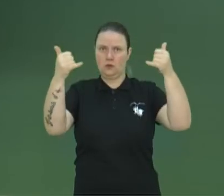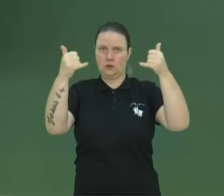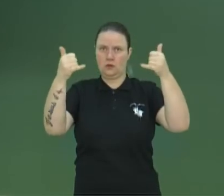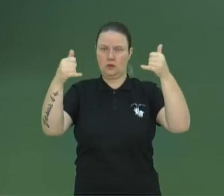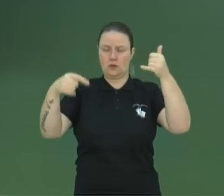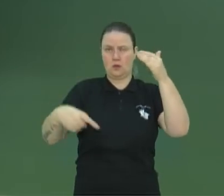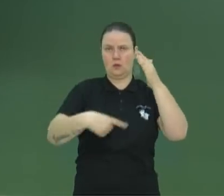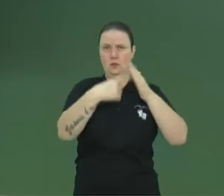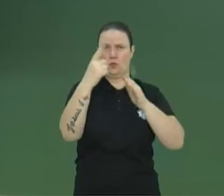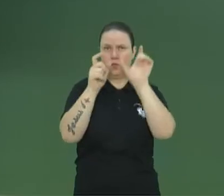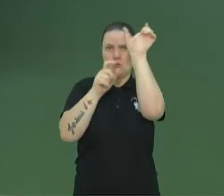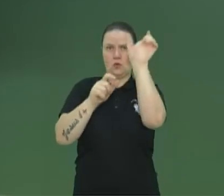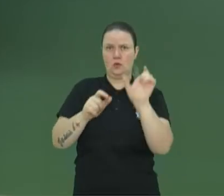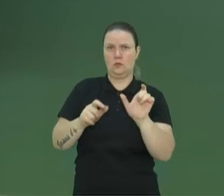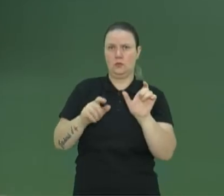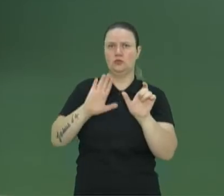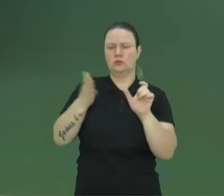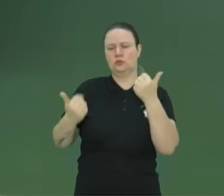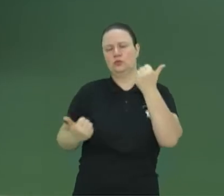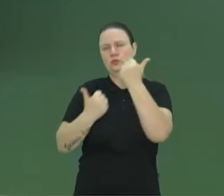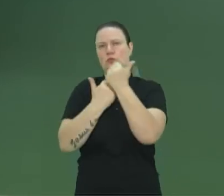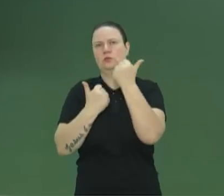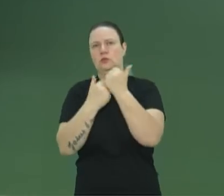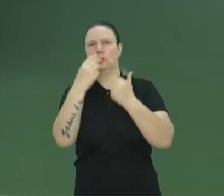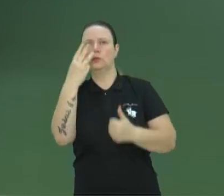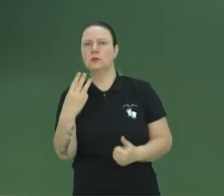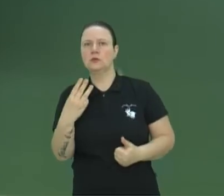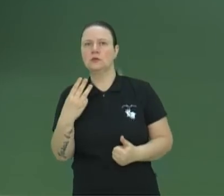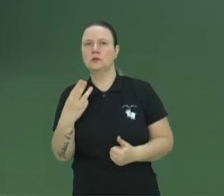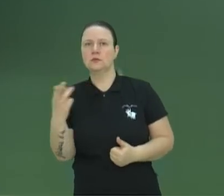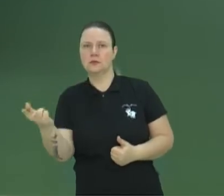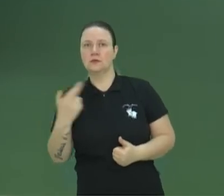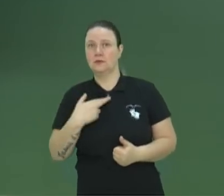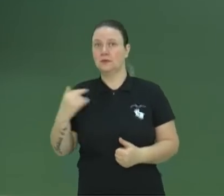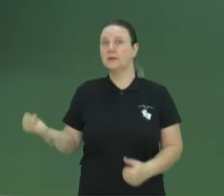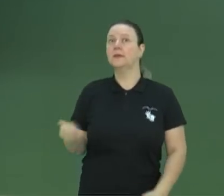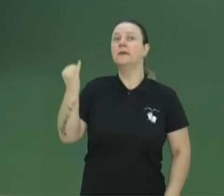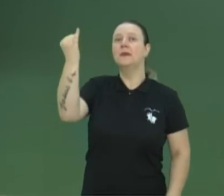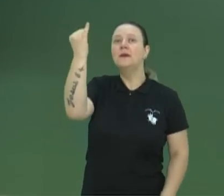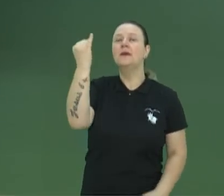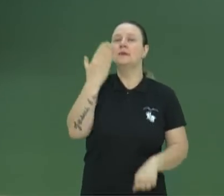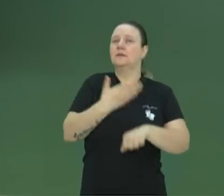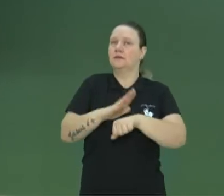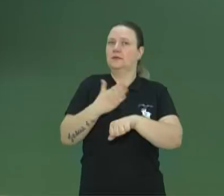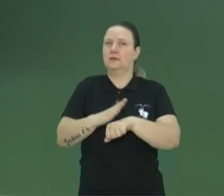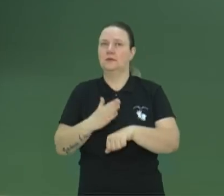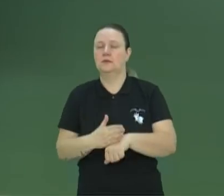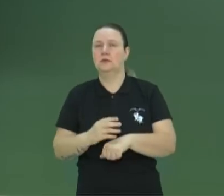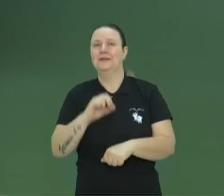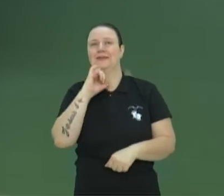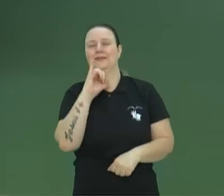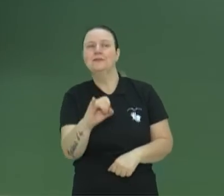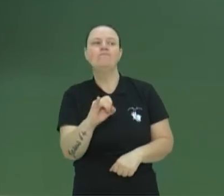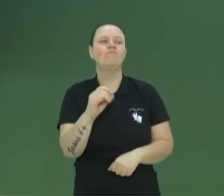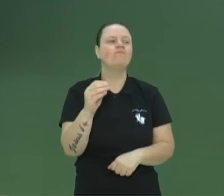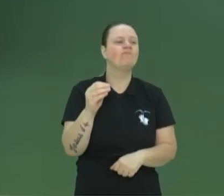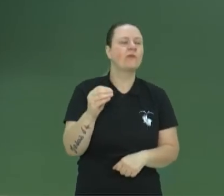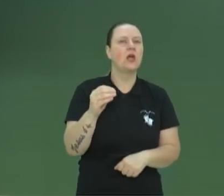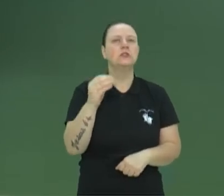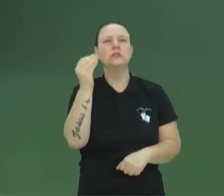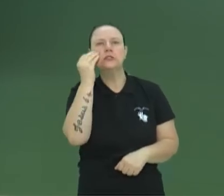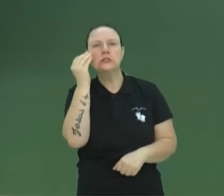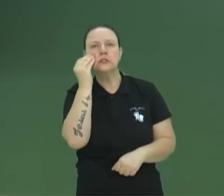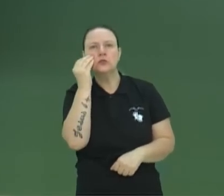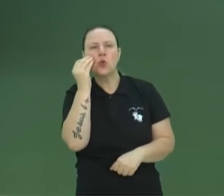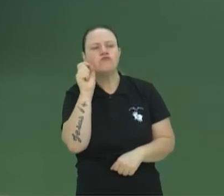já substituí por 3 pelo resultado. Isso é importante você estar resolvendo dessa forma, porque se você deixar para montar a